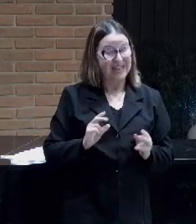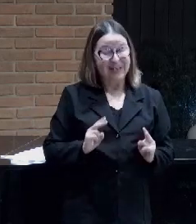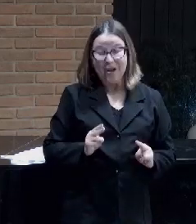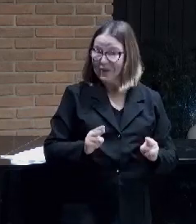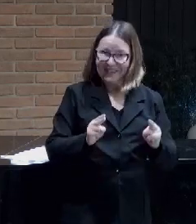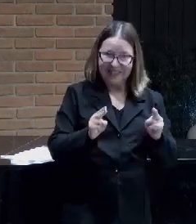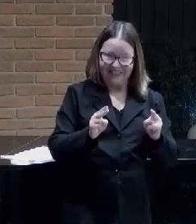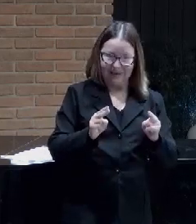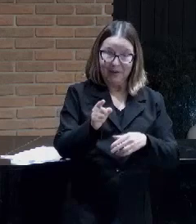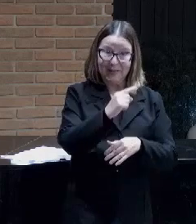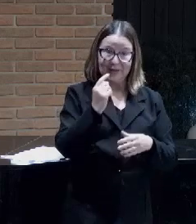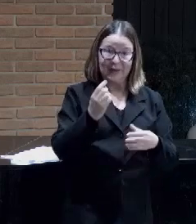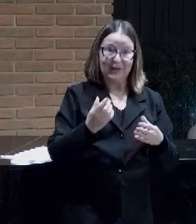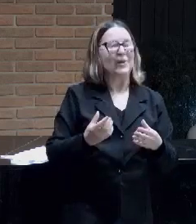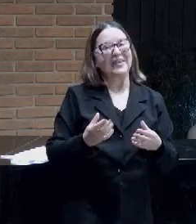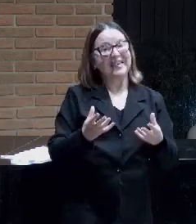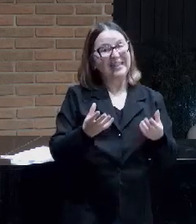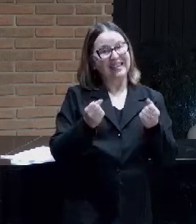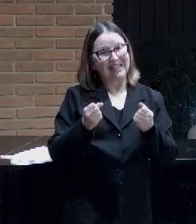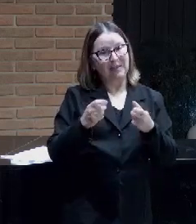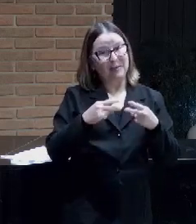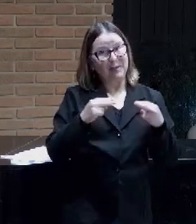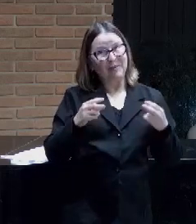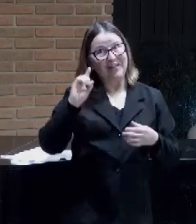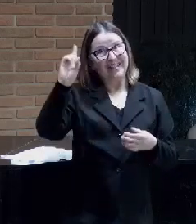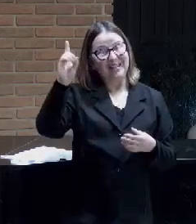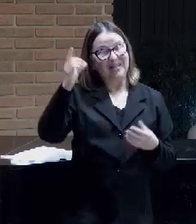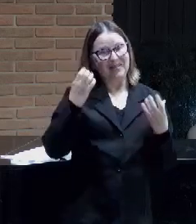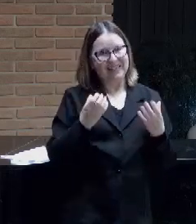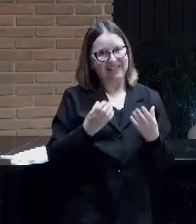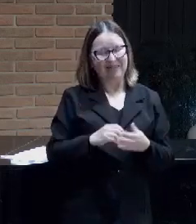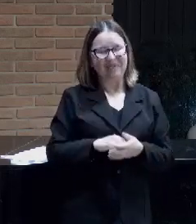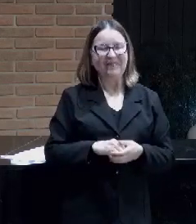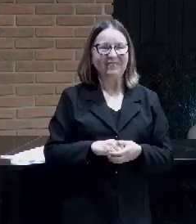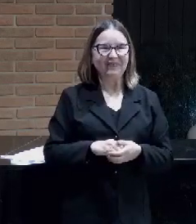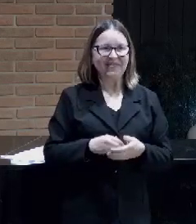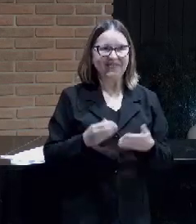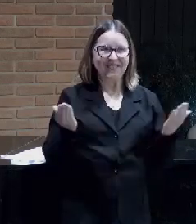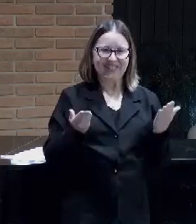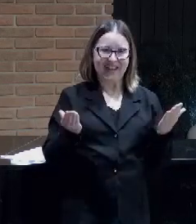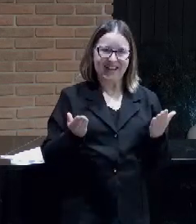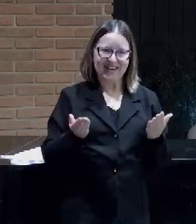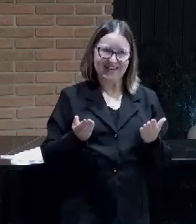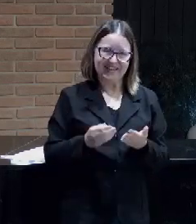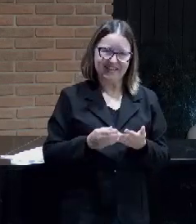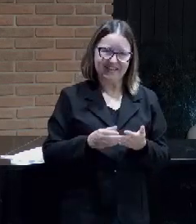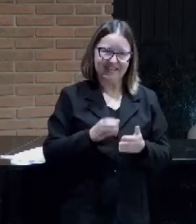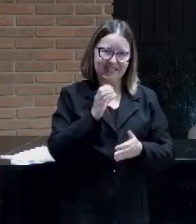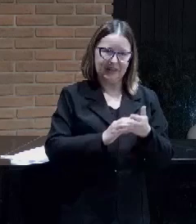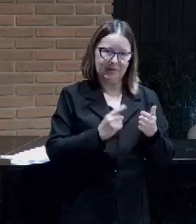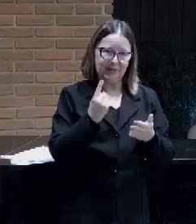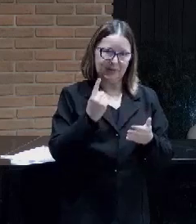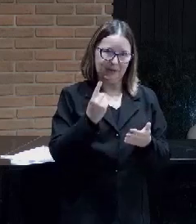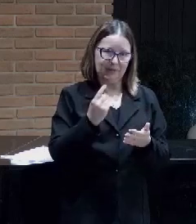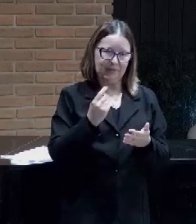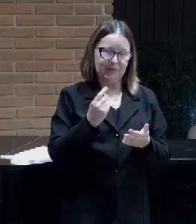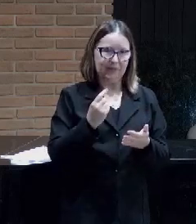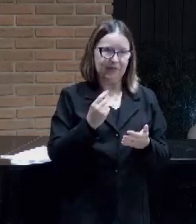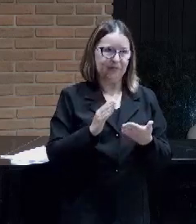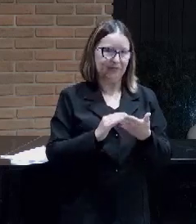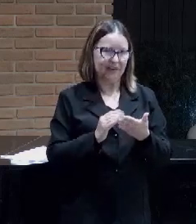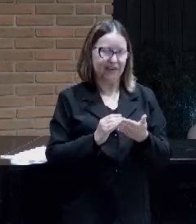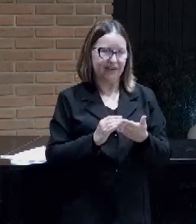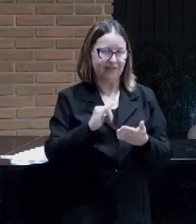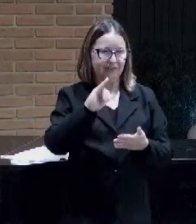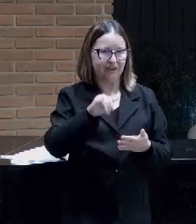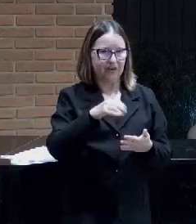contas acontece o que Ele quer e não aquilo que nós queremos. Nós vamos ler agora o capítulo 1 de Jonas, mas antes quero falar umas palavras para